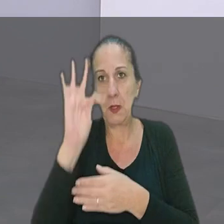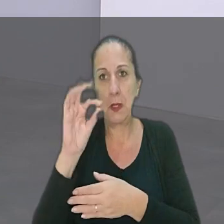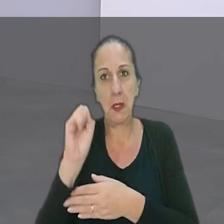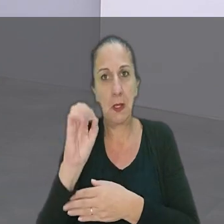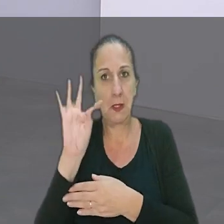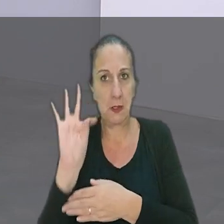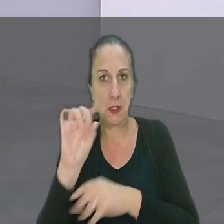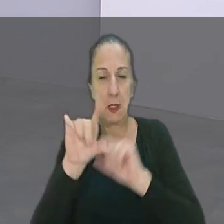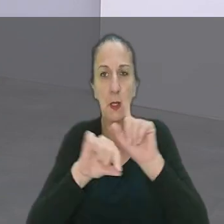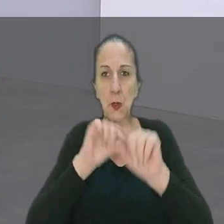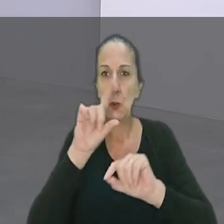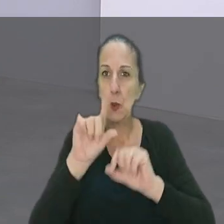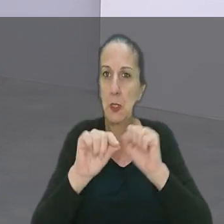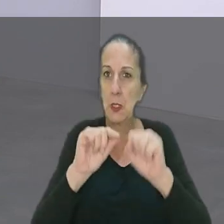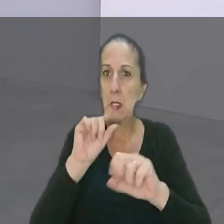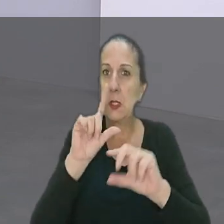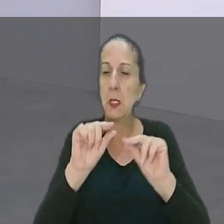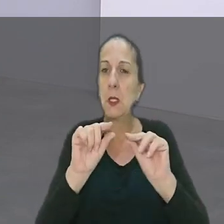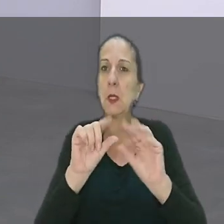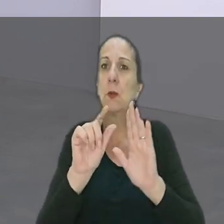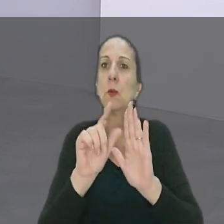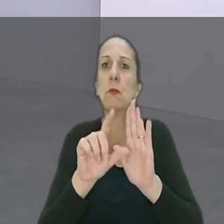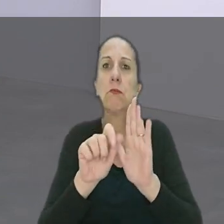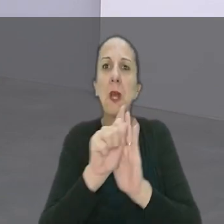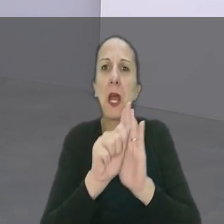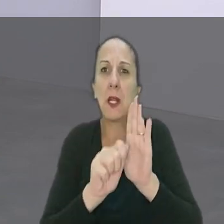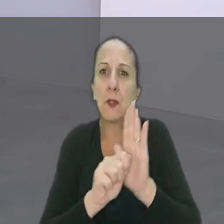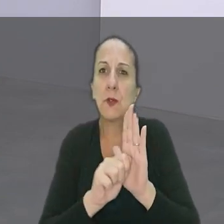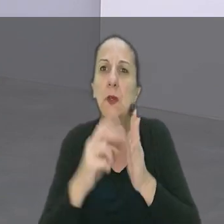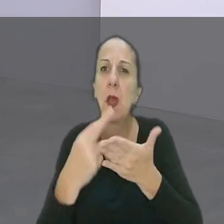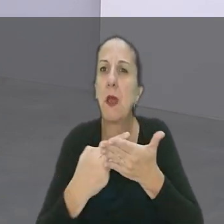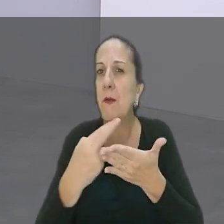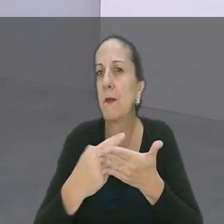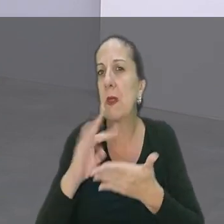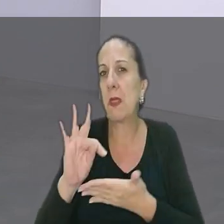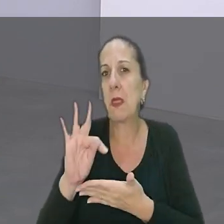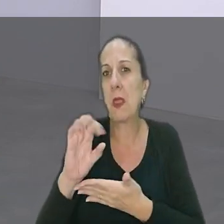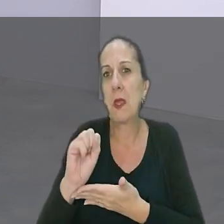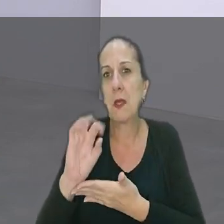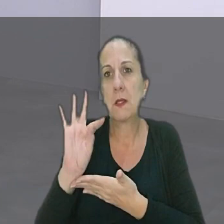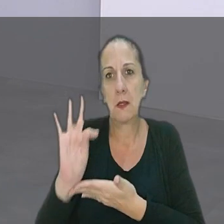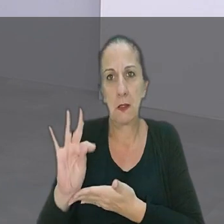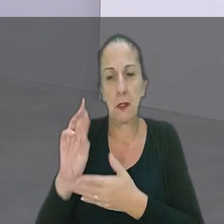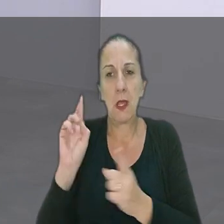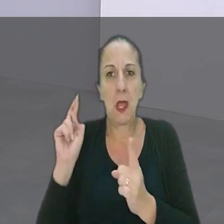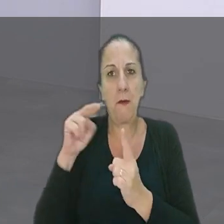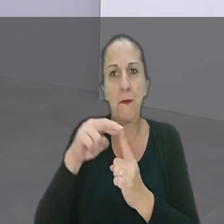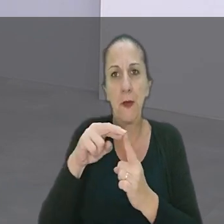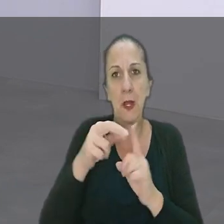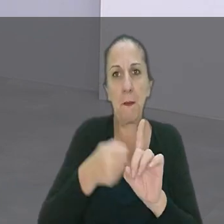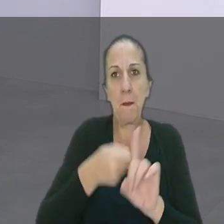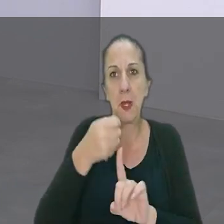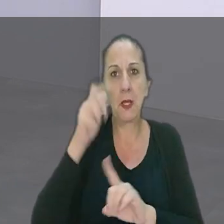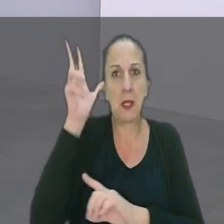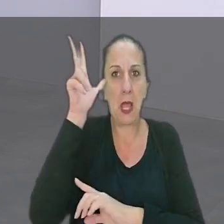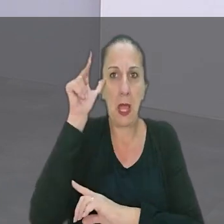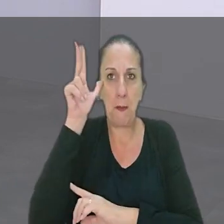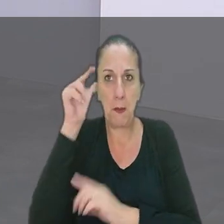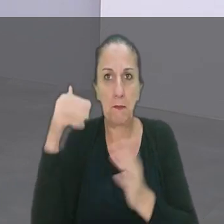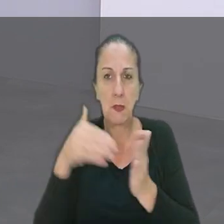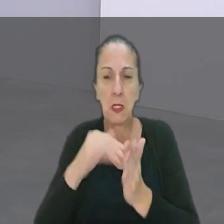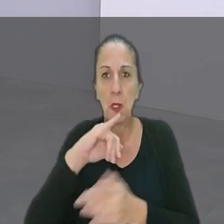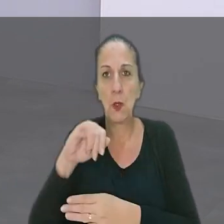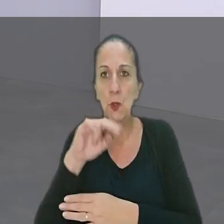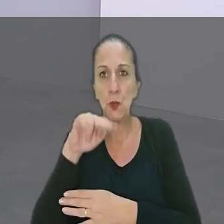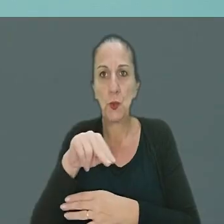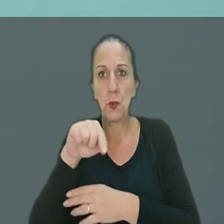do Trabalho está selecionando artigos para a próxima edição da revista do TST, referente aos meses de abril a